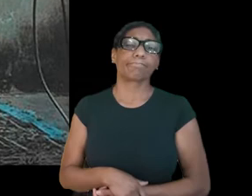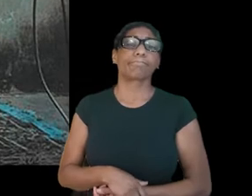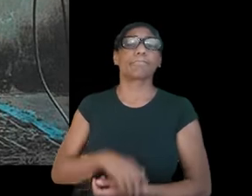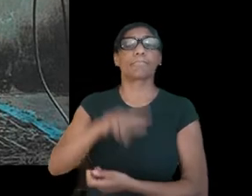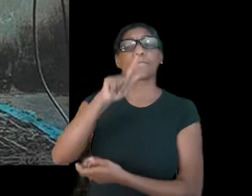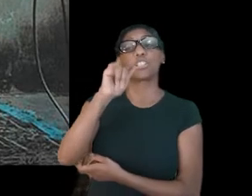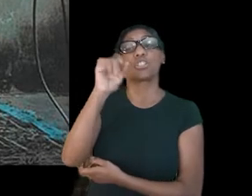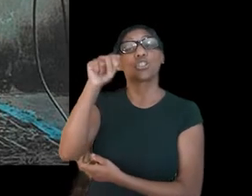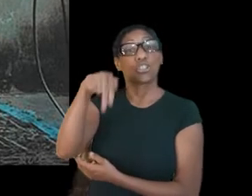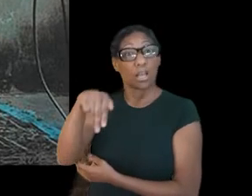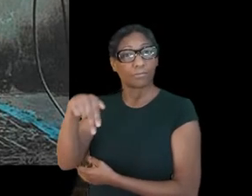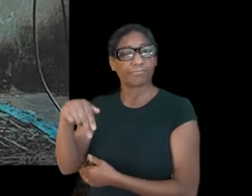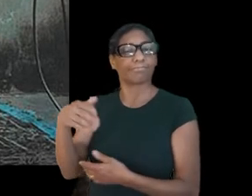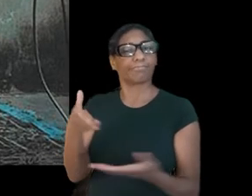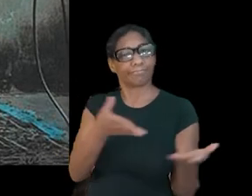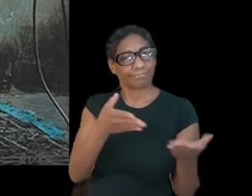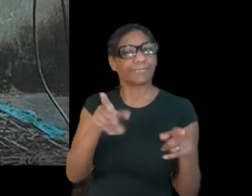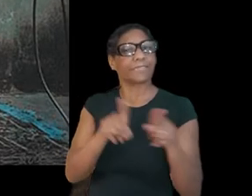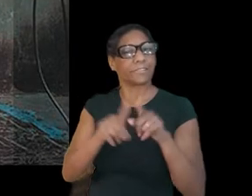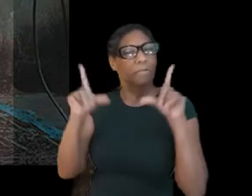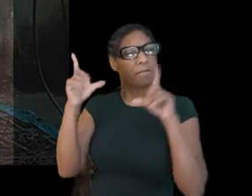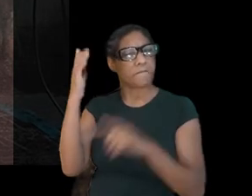Jean Saldek,